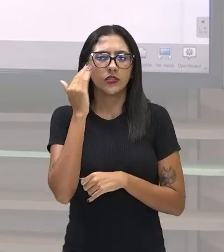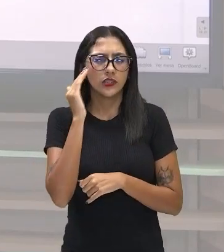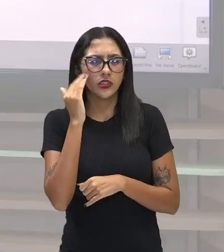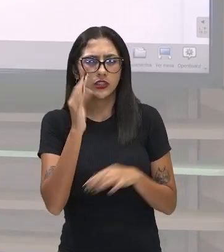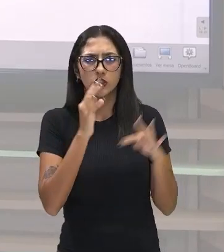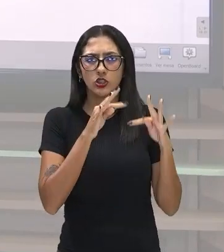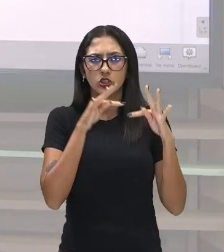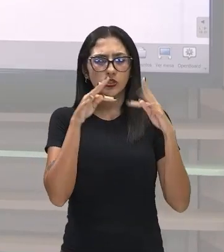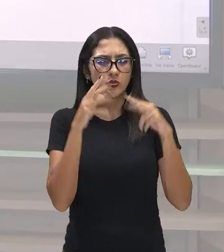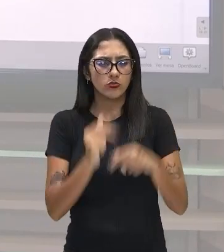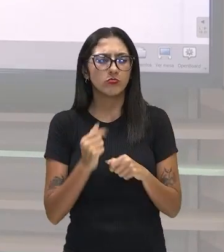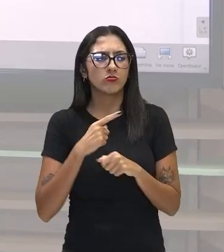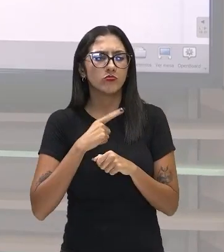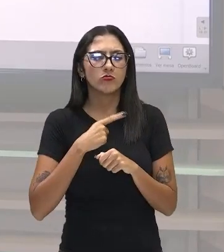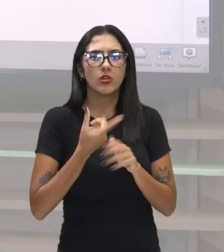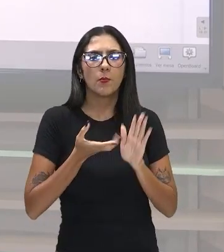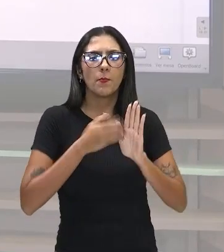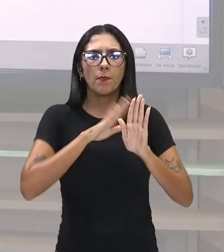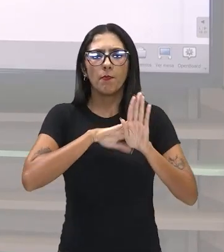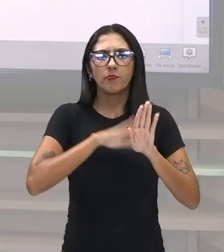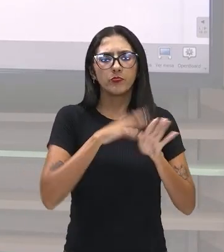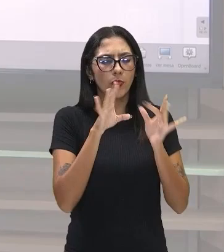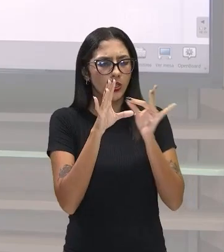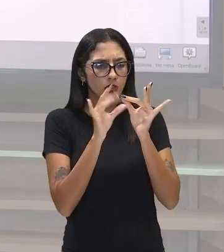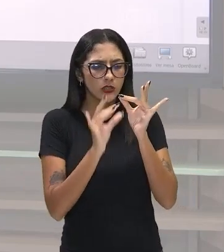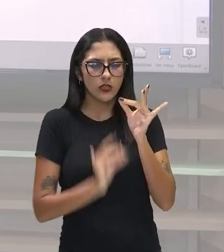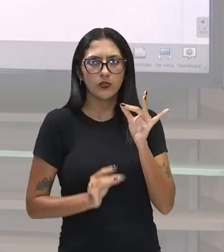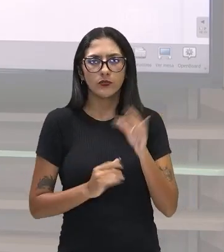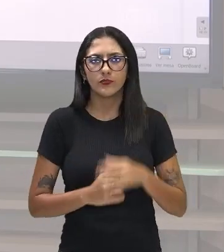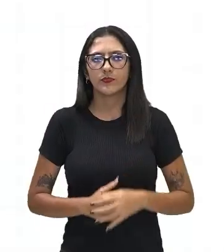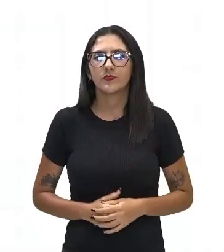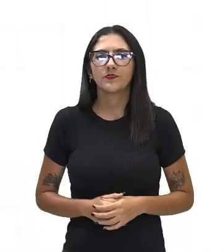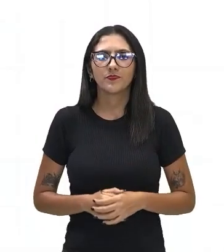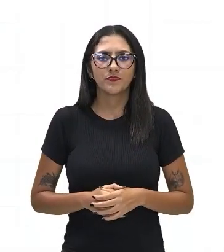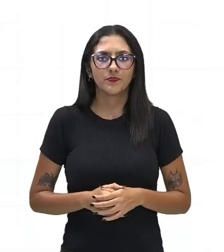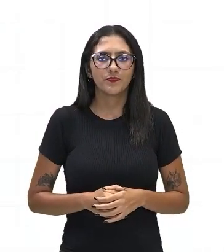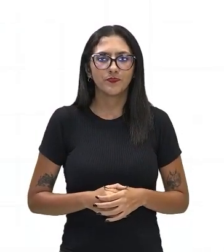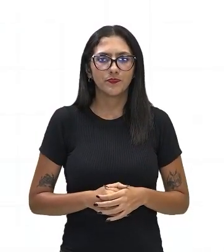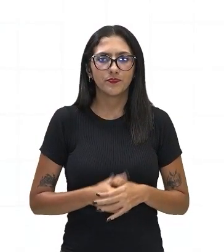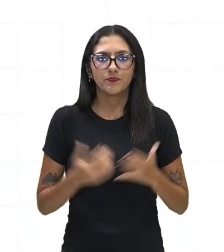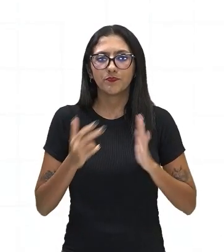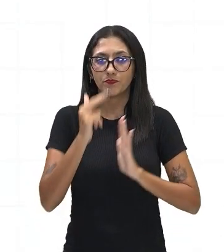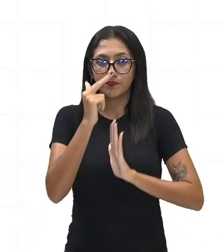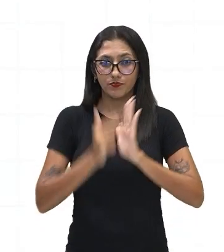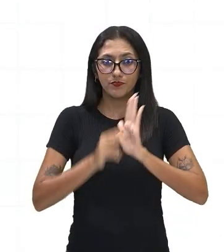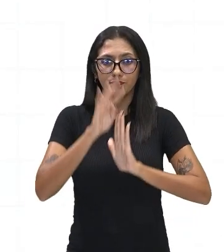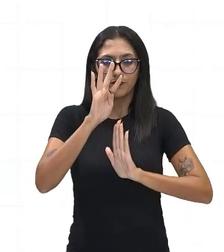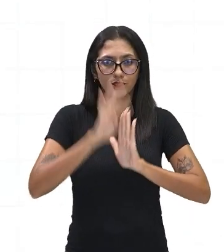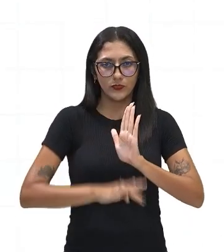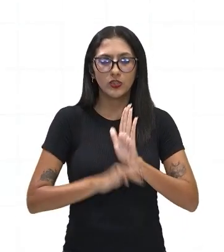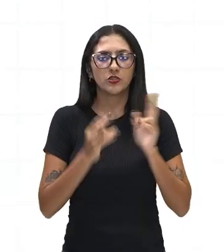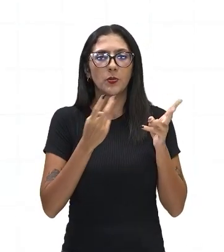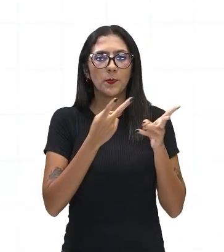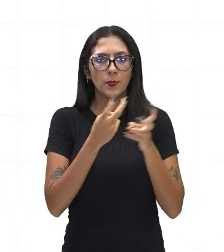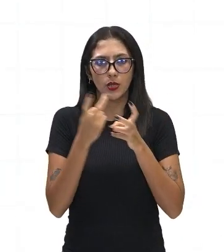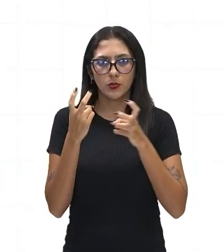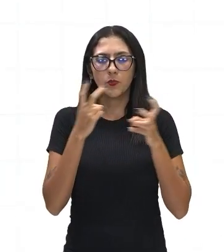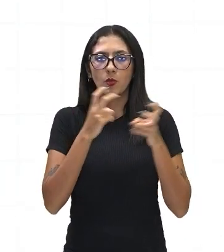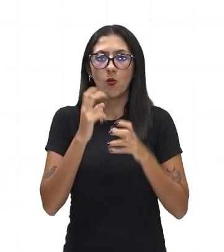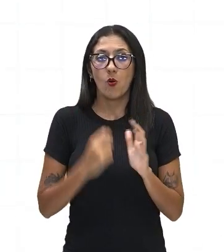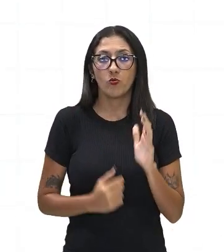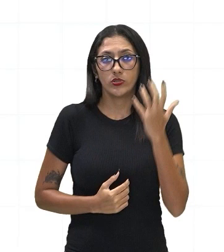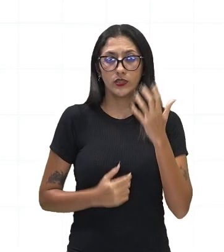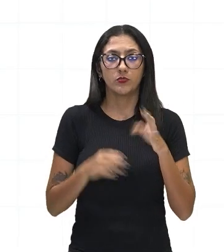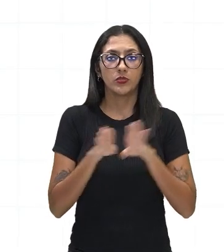o que está por trás e nas entrelinhas desse texto. Então, vamos ler o texto e observar fato e opinião nesse texto.